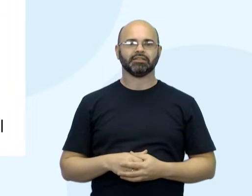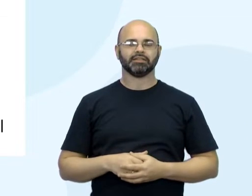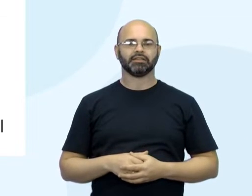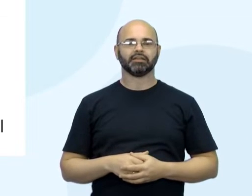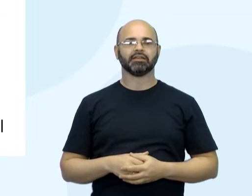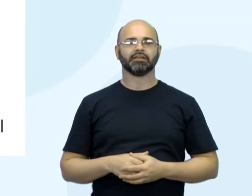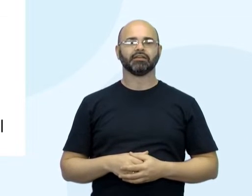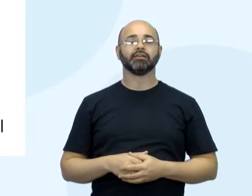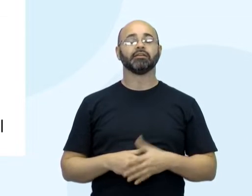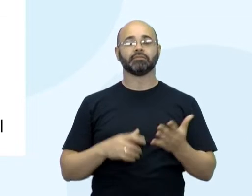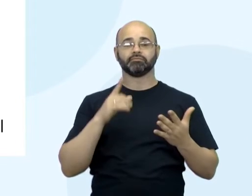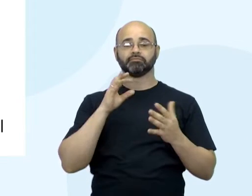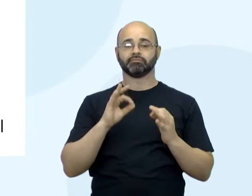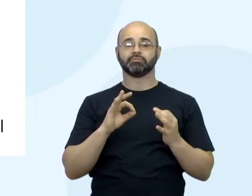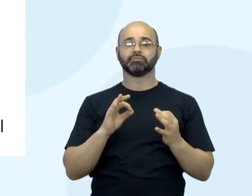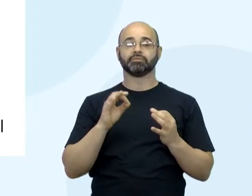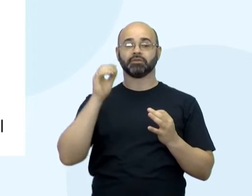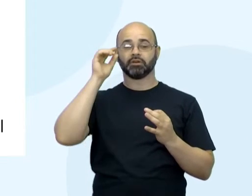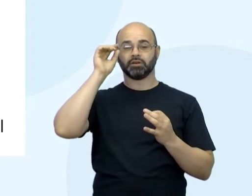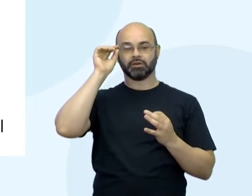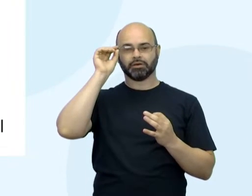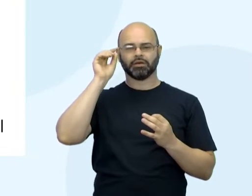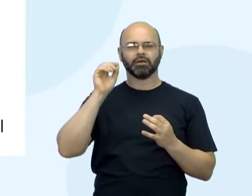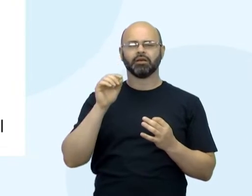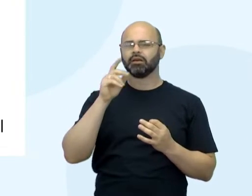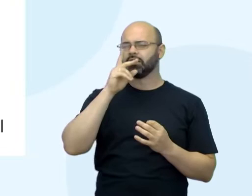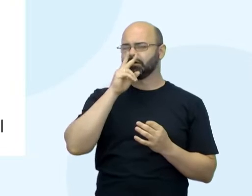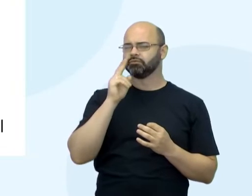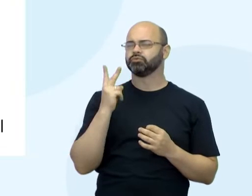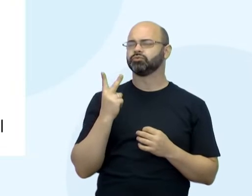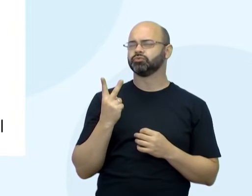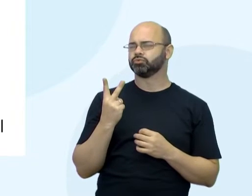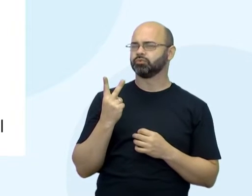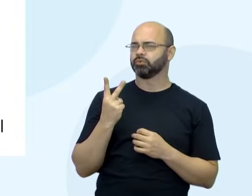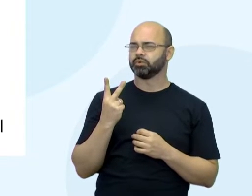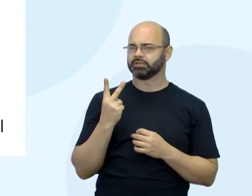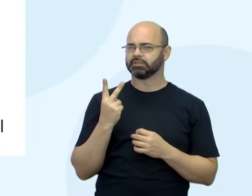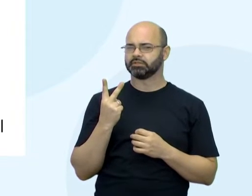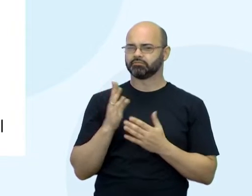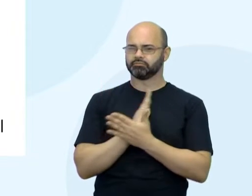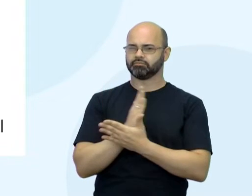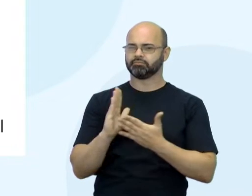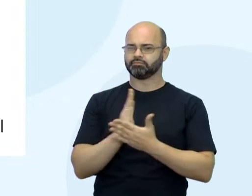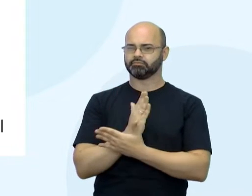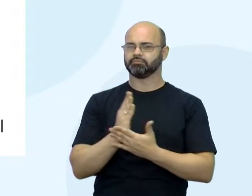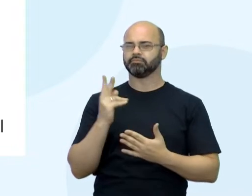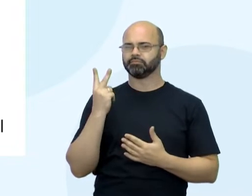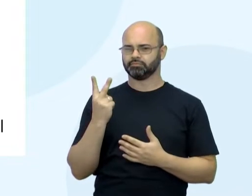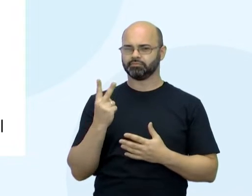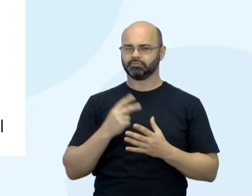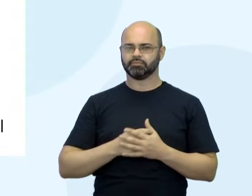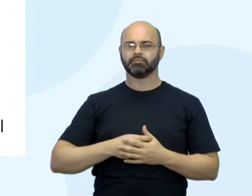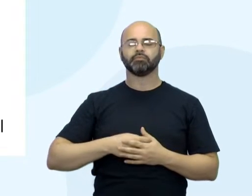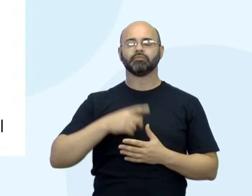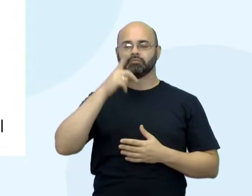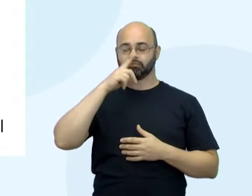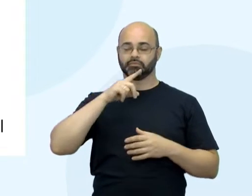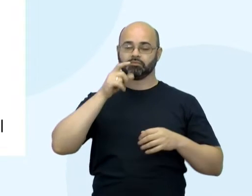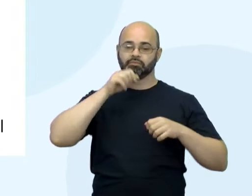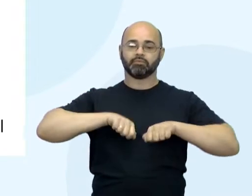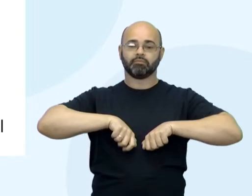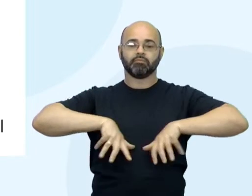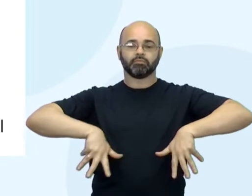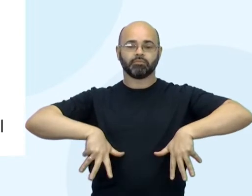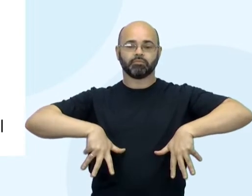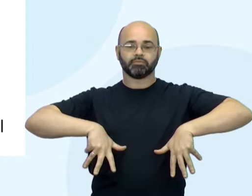basicamente, ele é dividido em dois, né? Digamos assim, né? É o sistema nervoso periférico que está ali